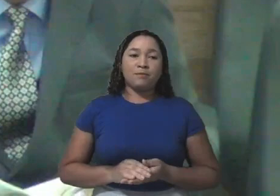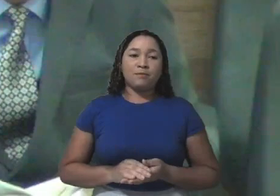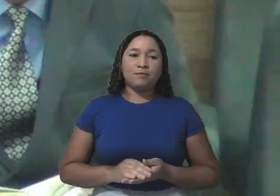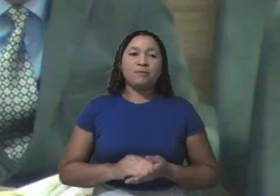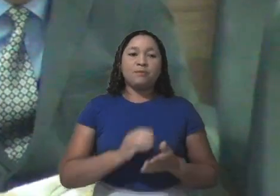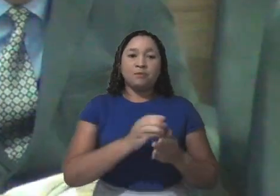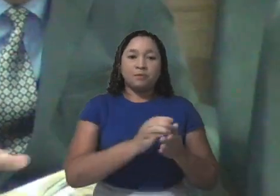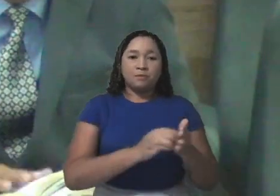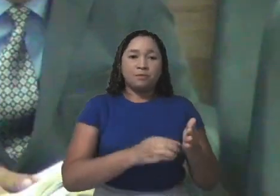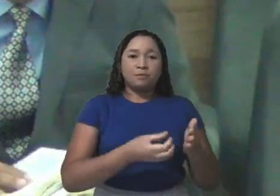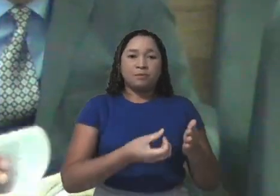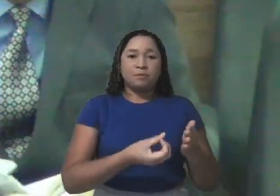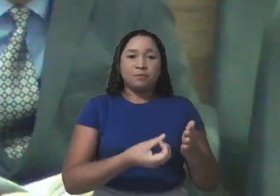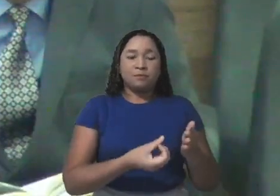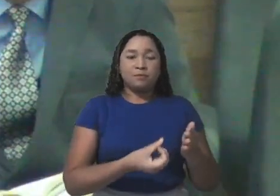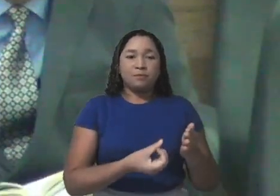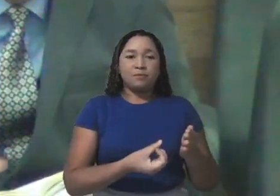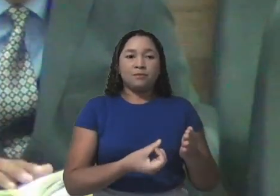capítulo 6,